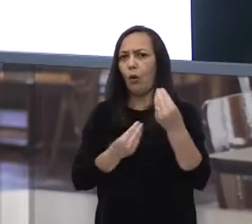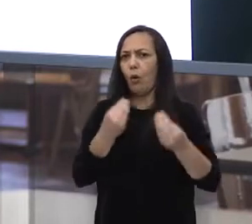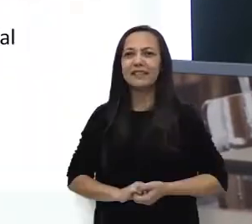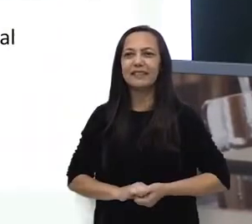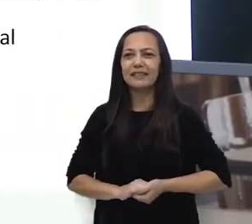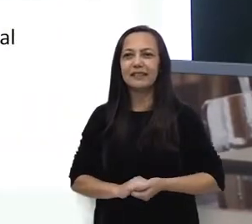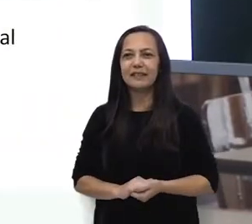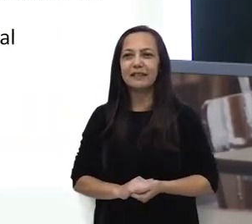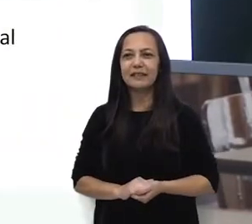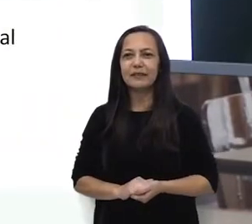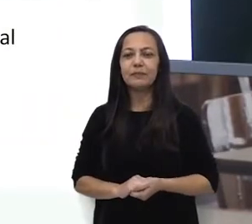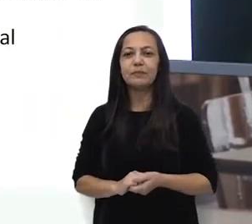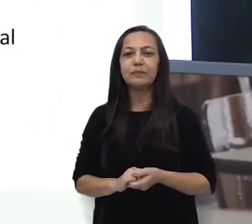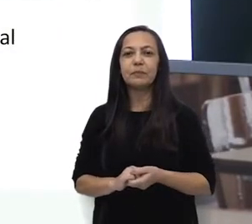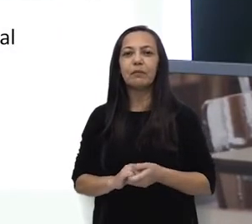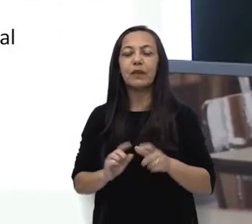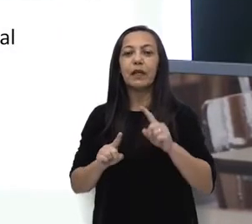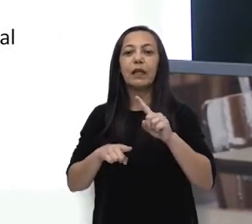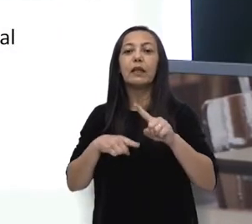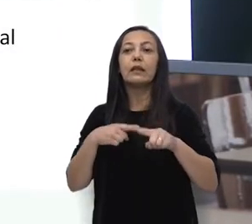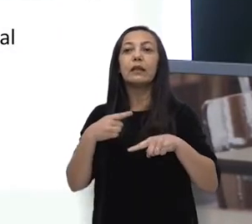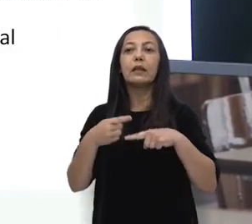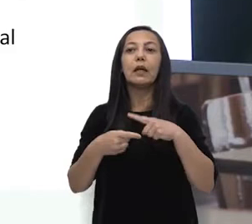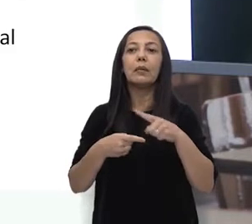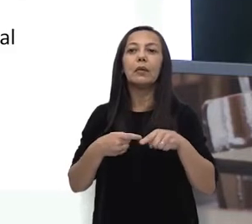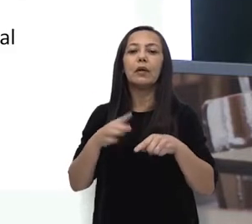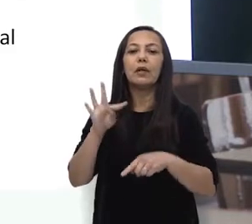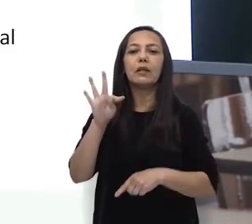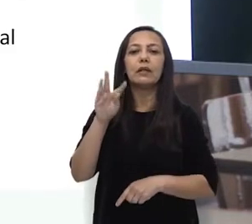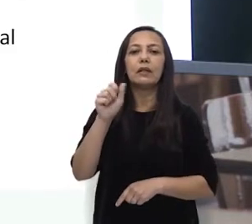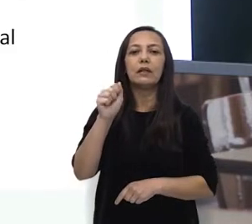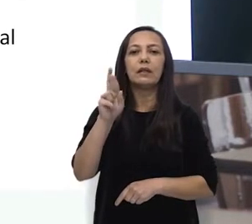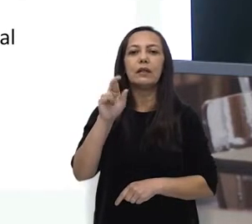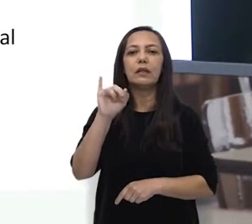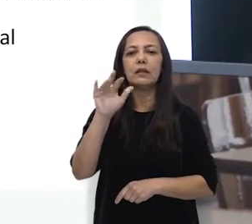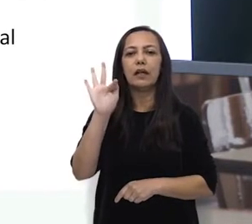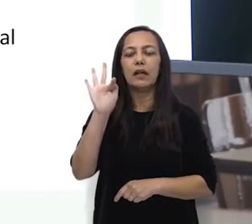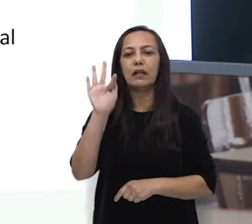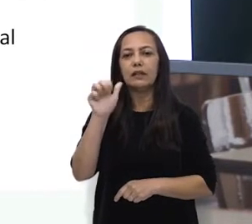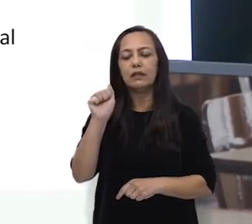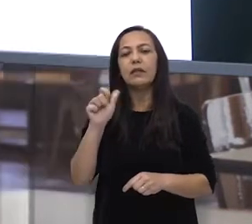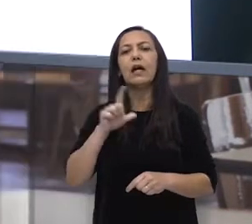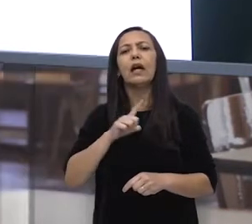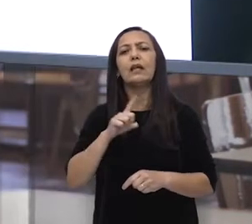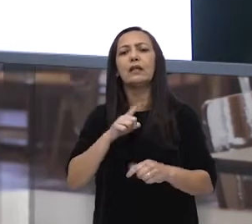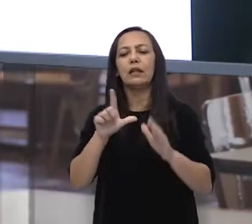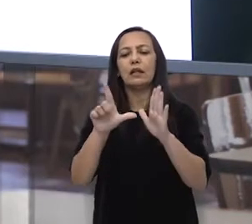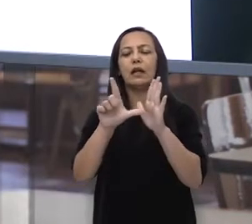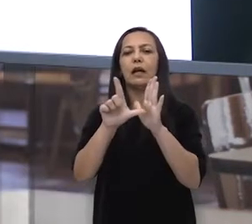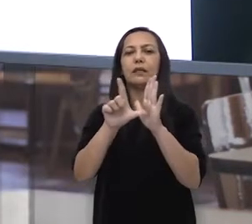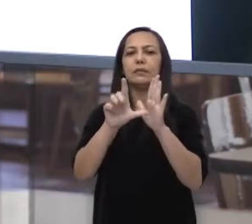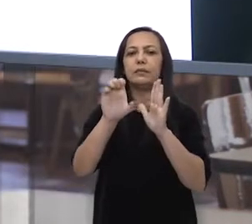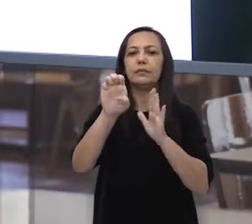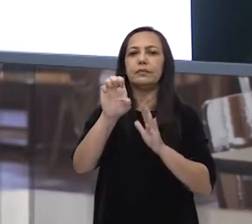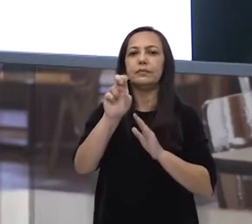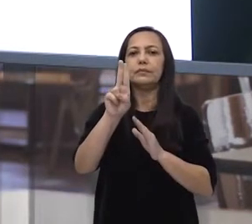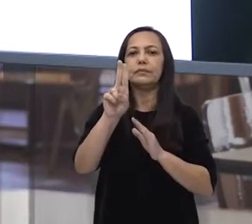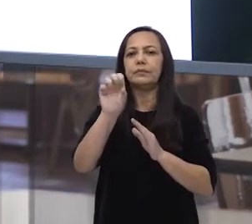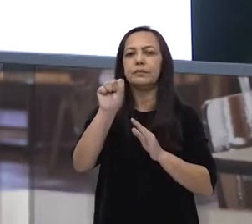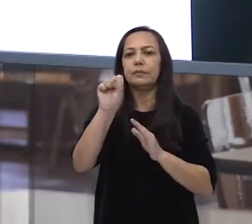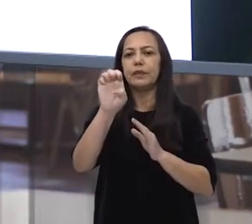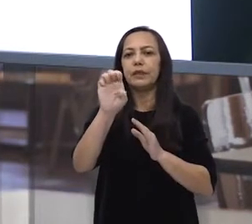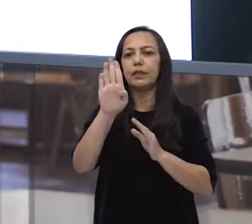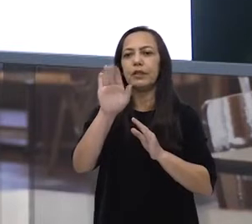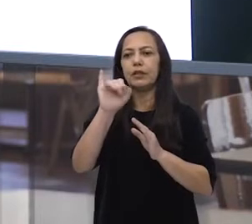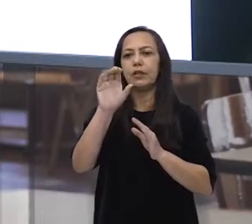indústria. Então, depois da tarifa Alves Branco, nós temos a Lei Eusébio de Queiroz. Primeiro passo para